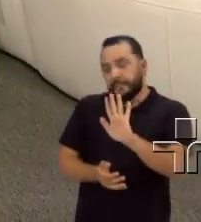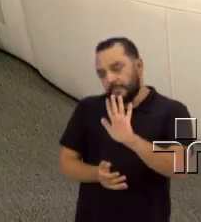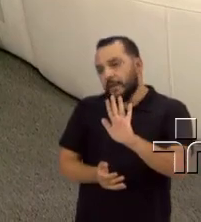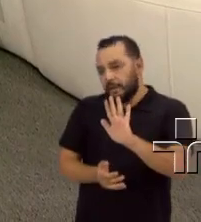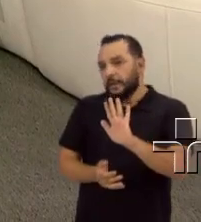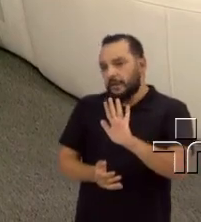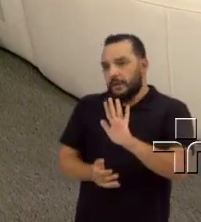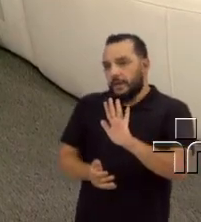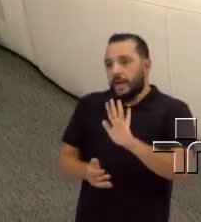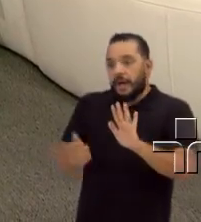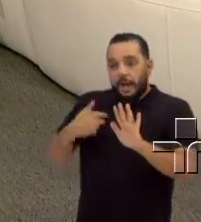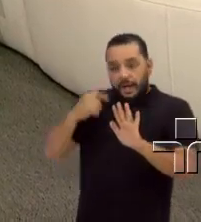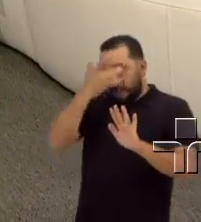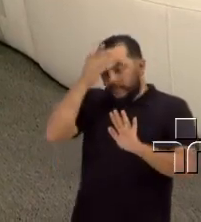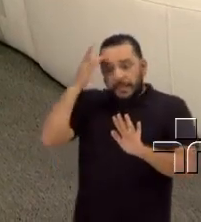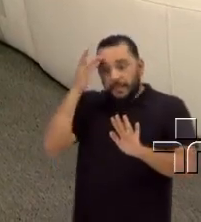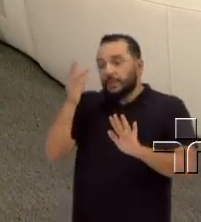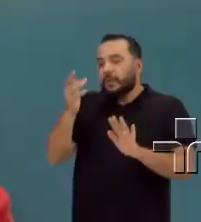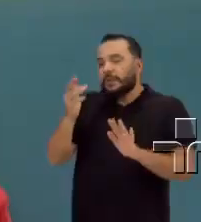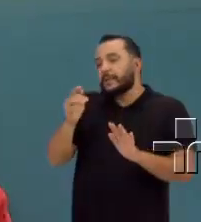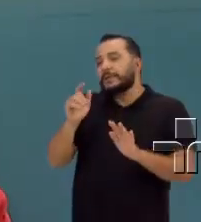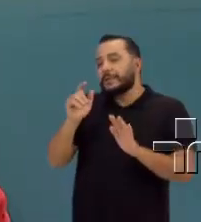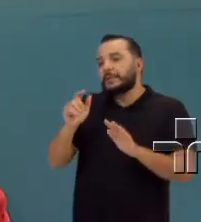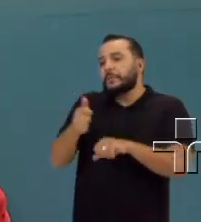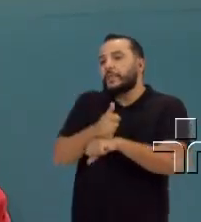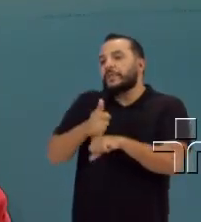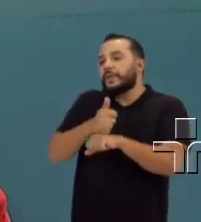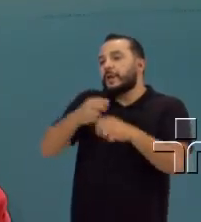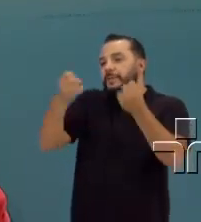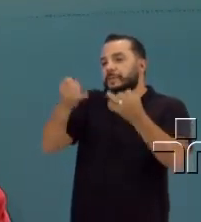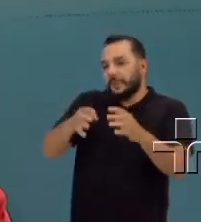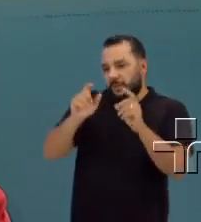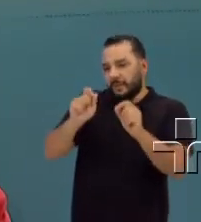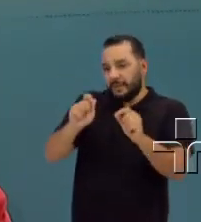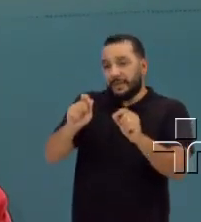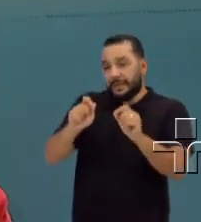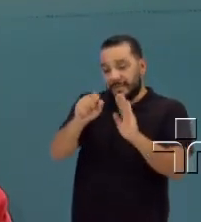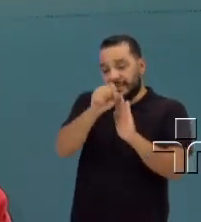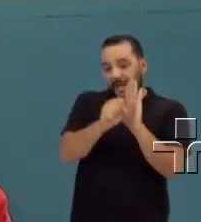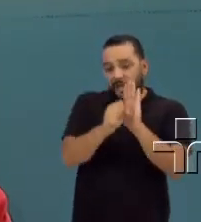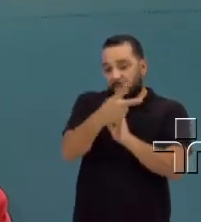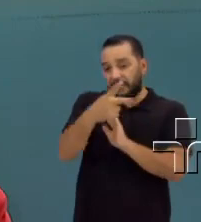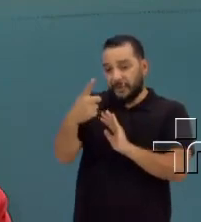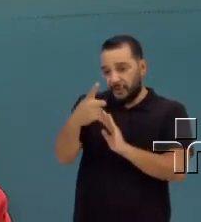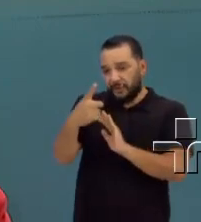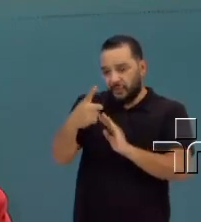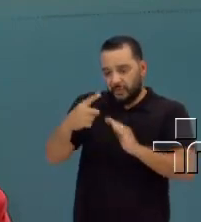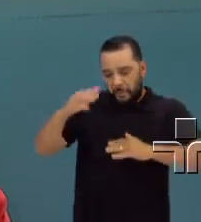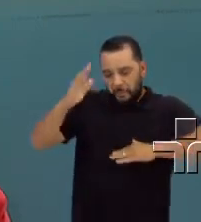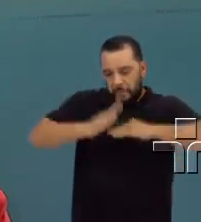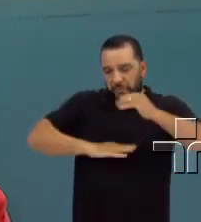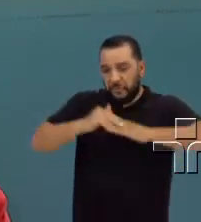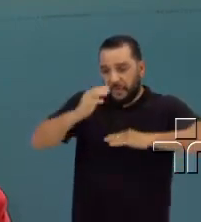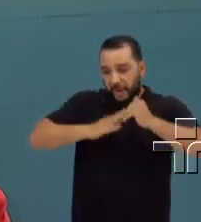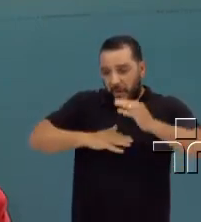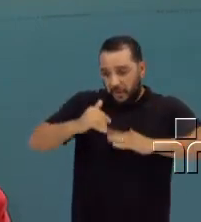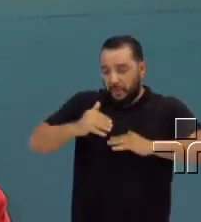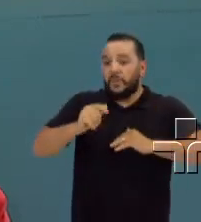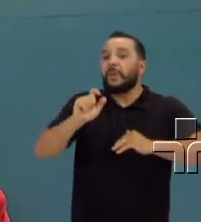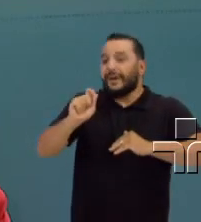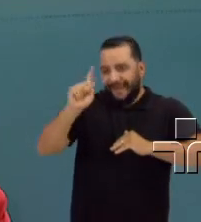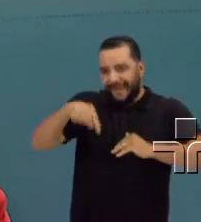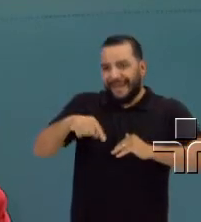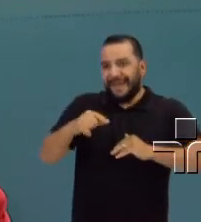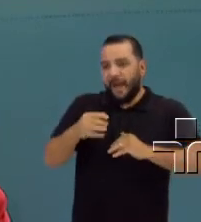os grandes críticos dizem que a maior habilidade do século XXI, será você ser um ser humano crítico.